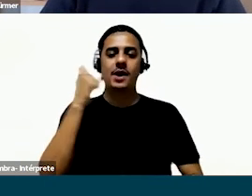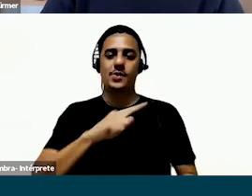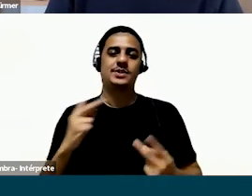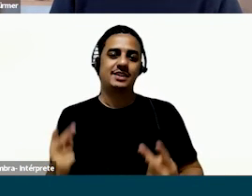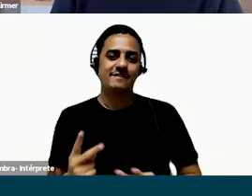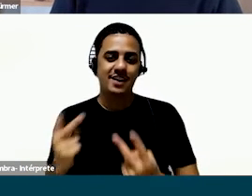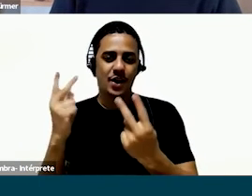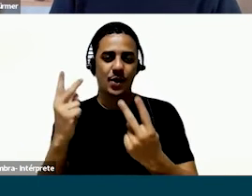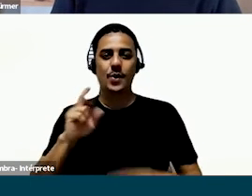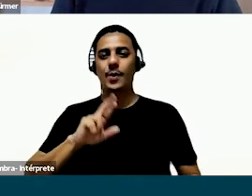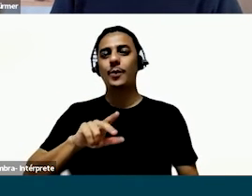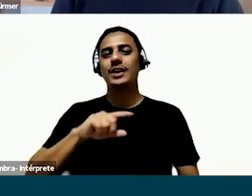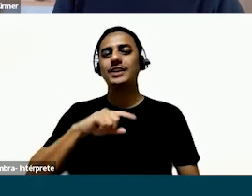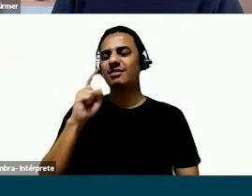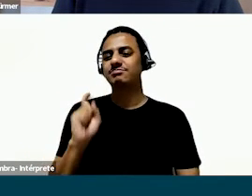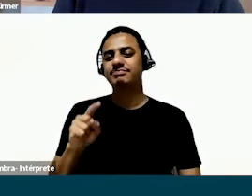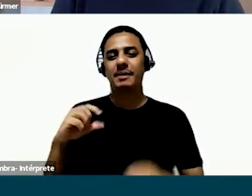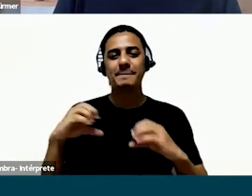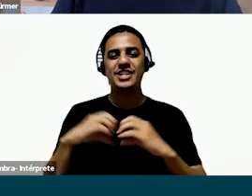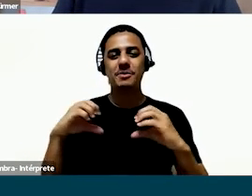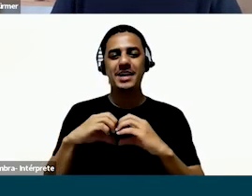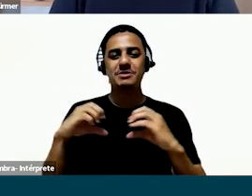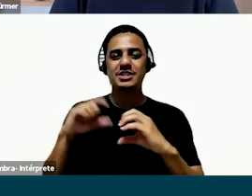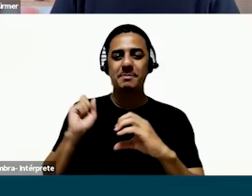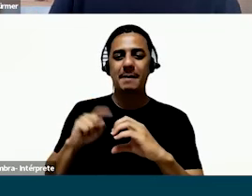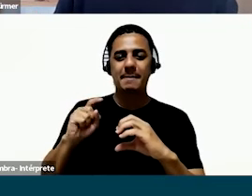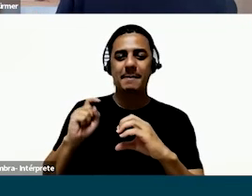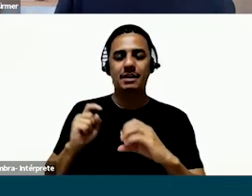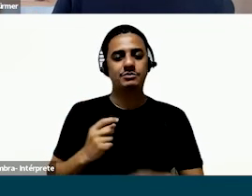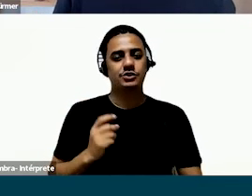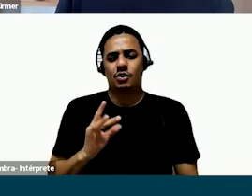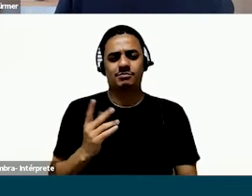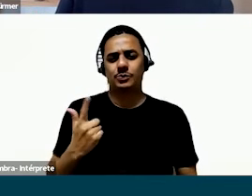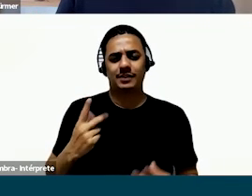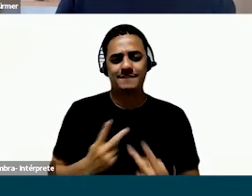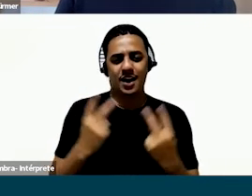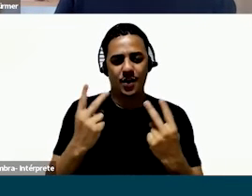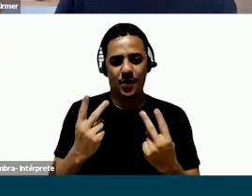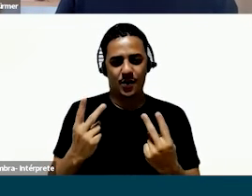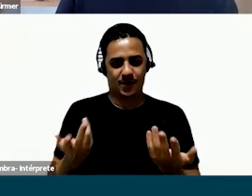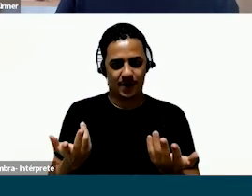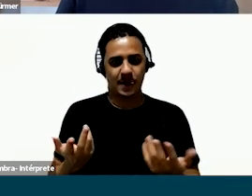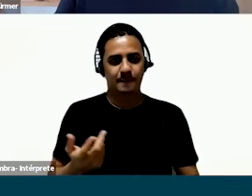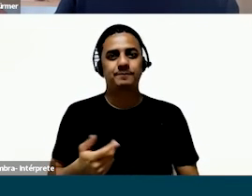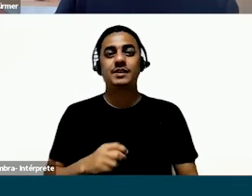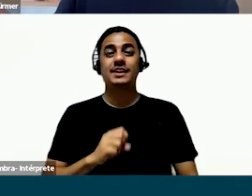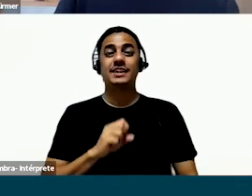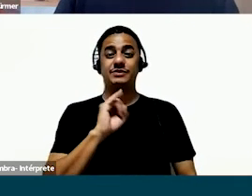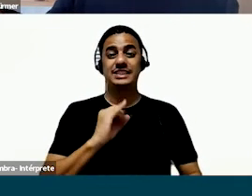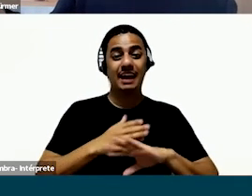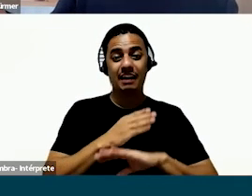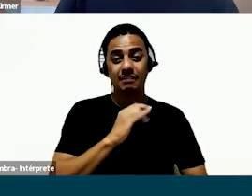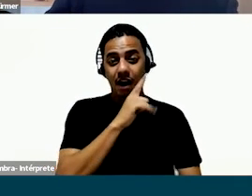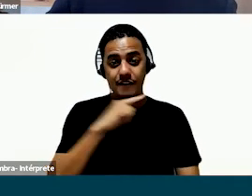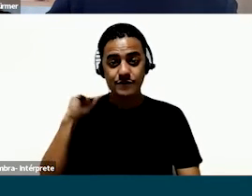fato, conseguir extrair valor na plataforma. Não basta dar o match, porque você não está conseguindo extrair valor, por exemplo. Não basta